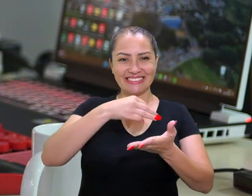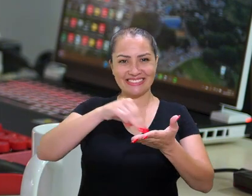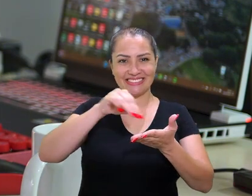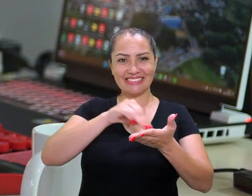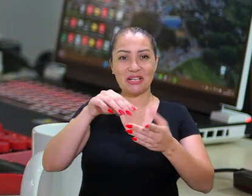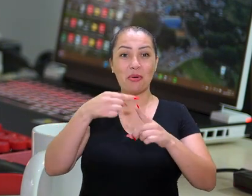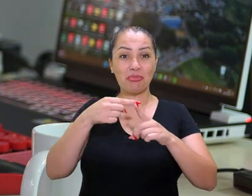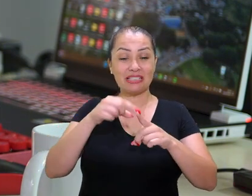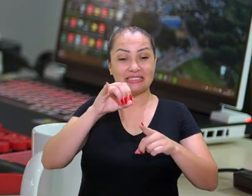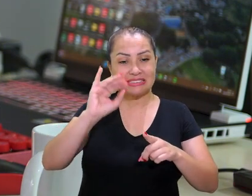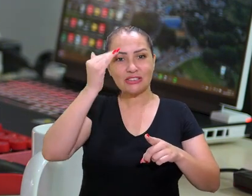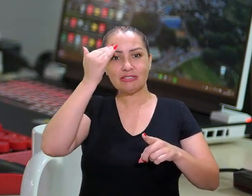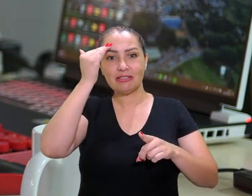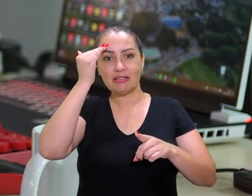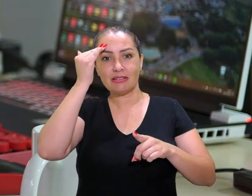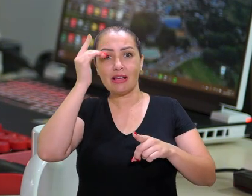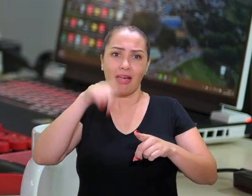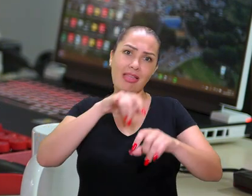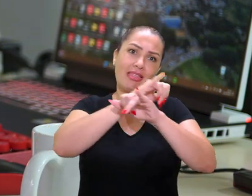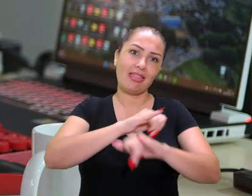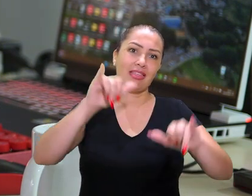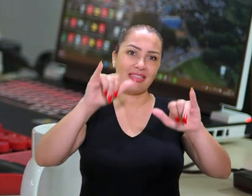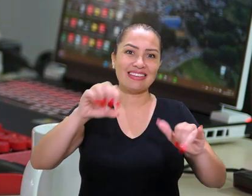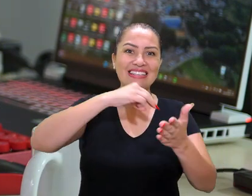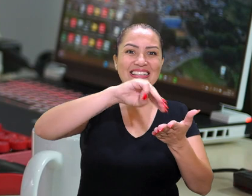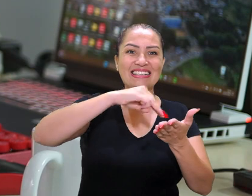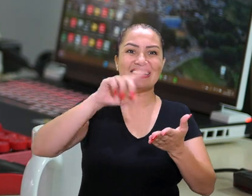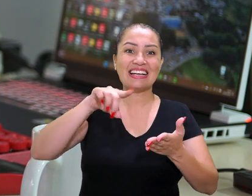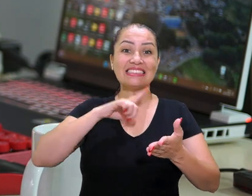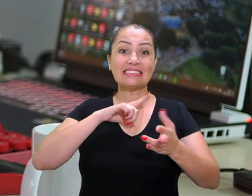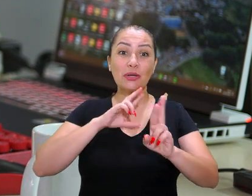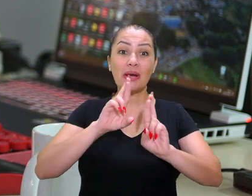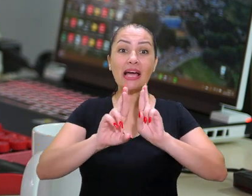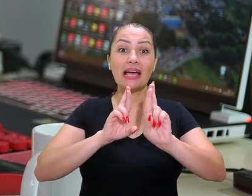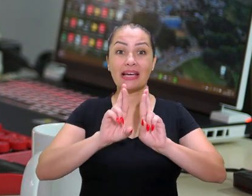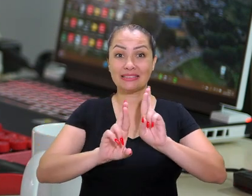levar a mensagem tem uma relação